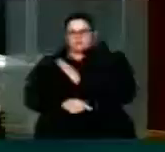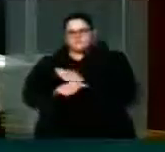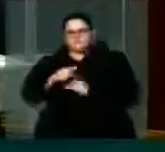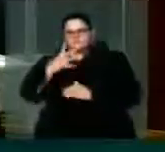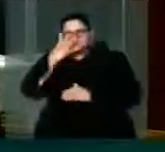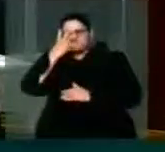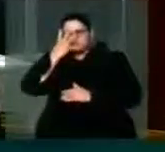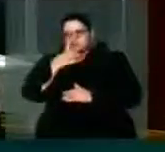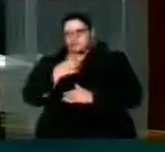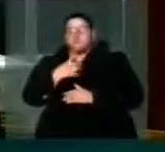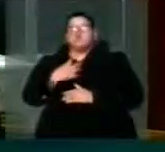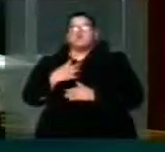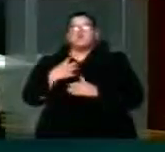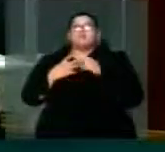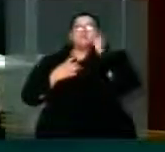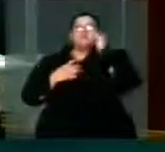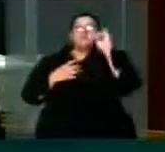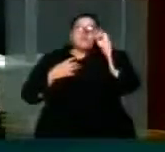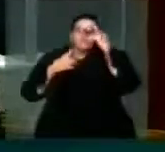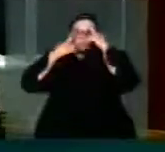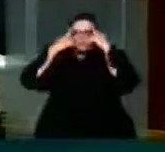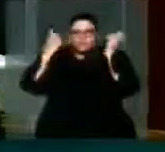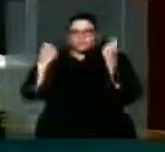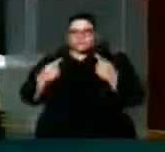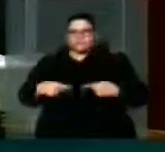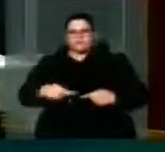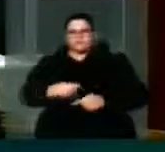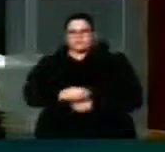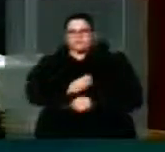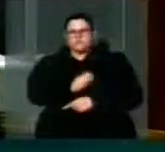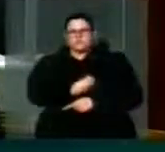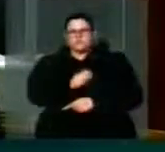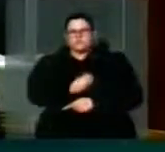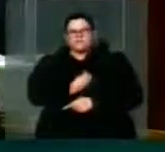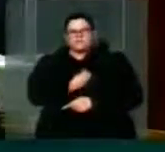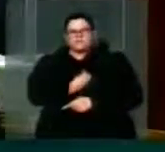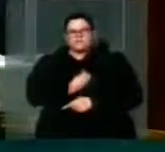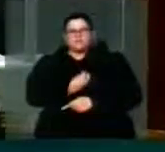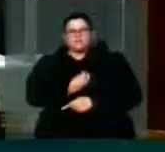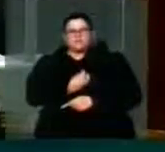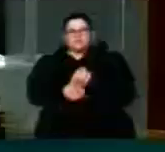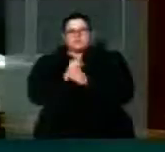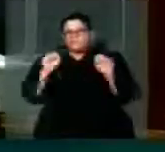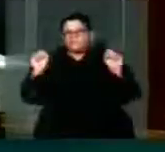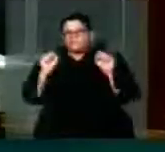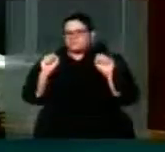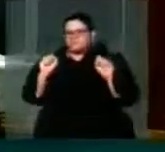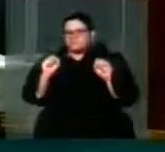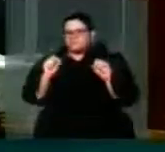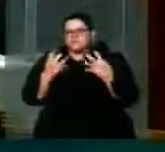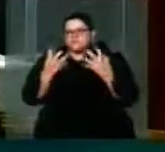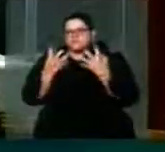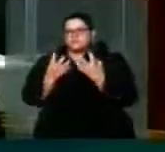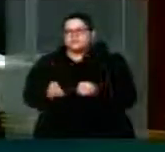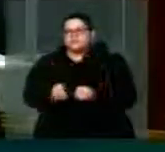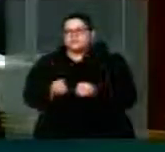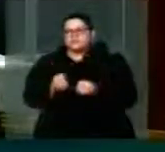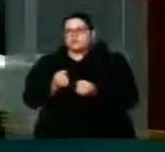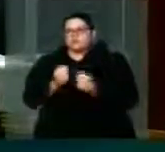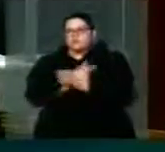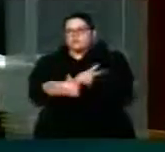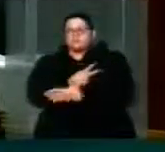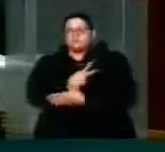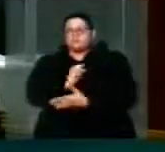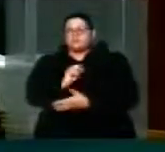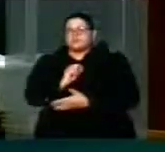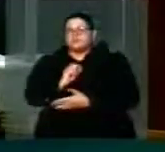crimes hediondos e contra a vida. É inadmissível o que aconteceu. O recente caso